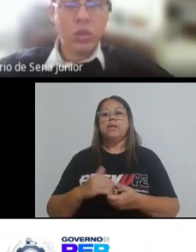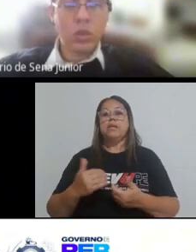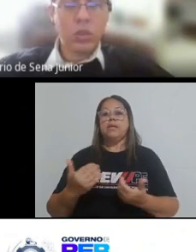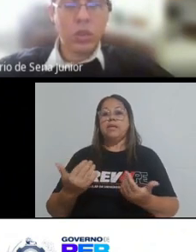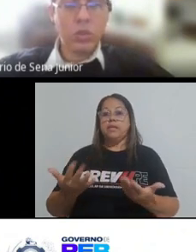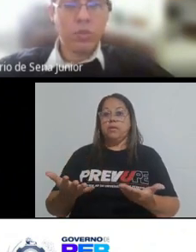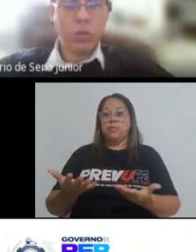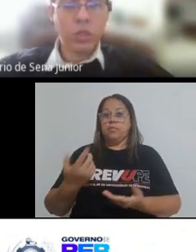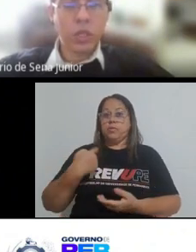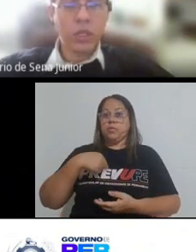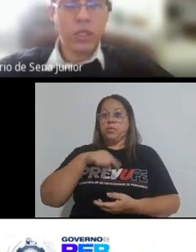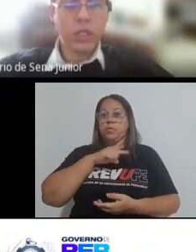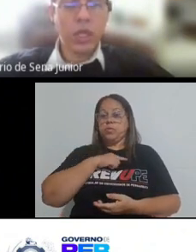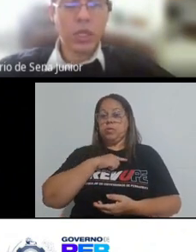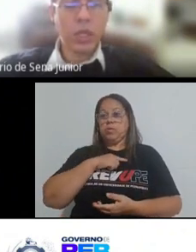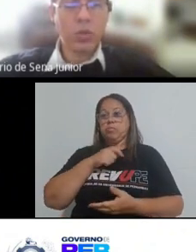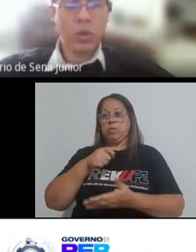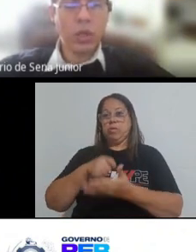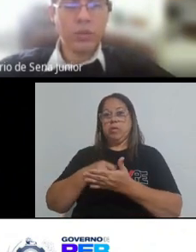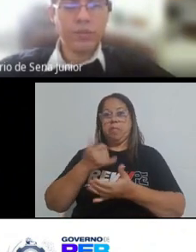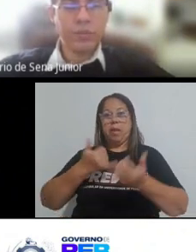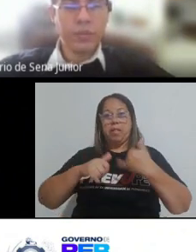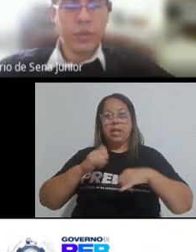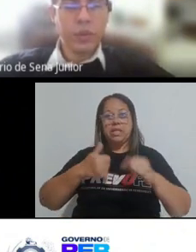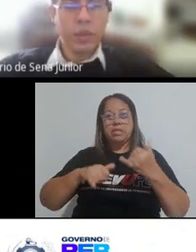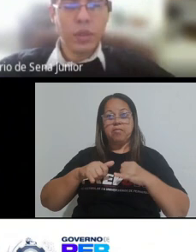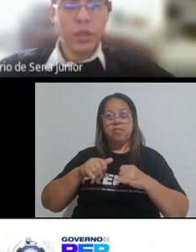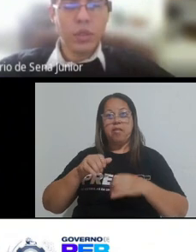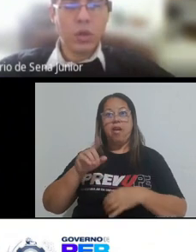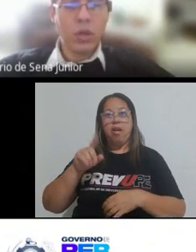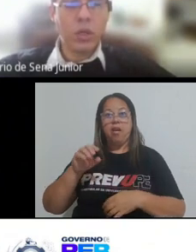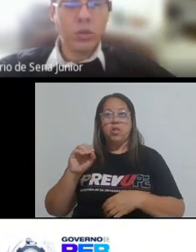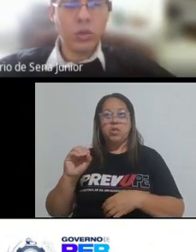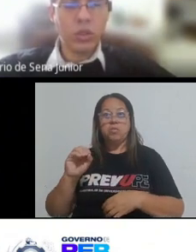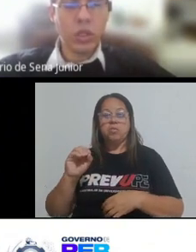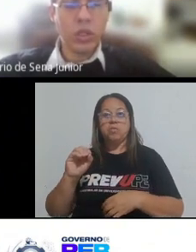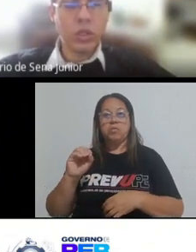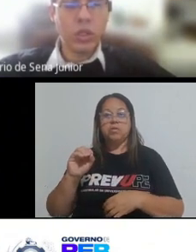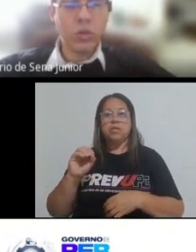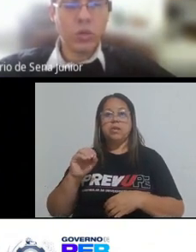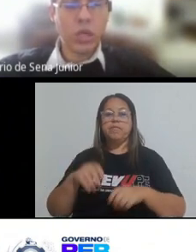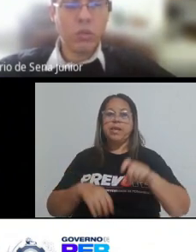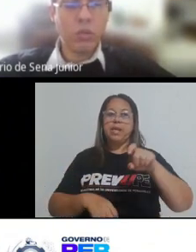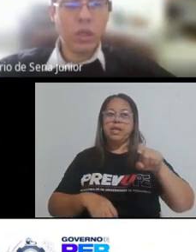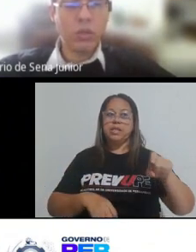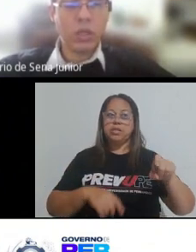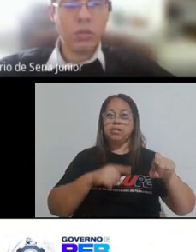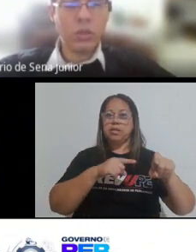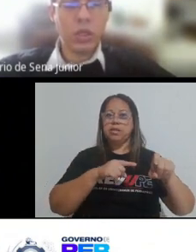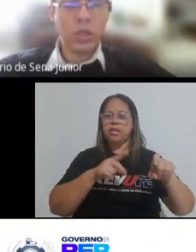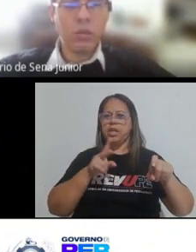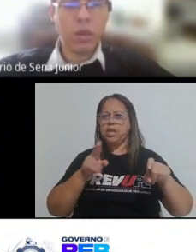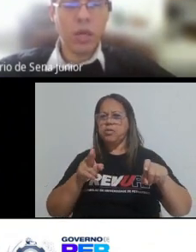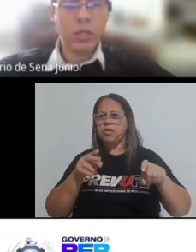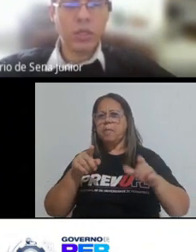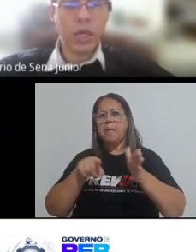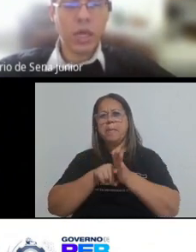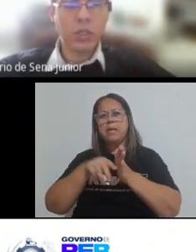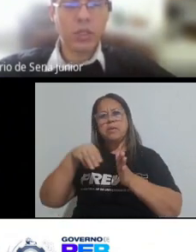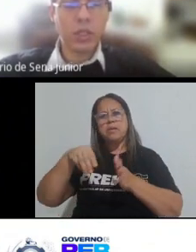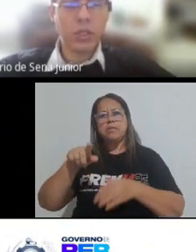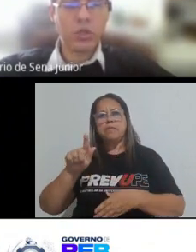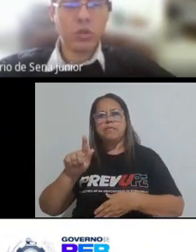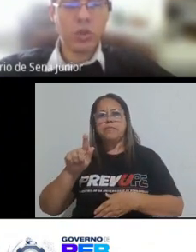nós impomos que a energia cinética é nula, isolando o x encontramos menos mg mais